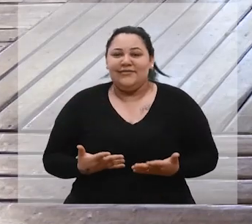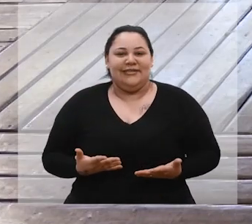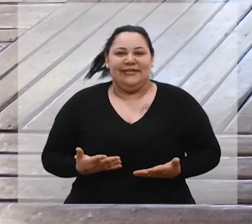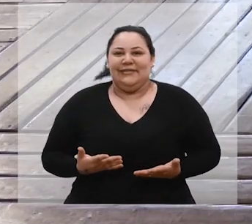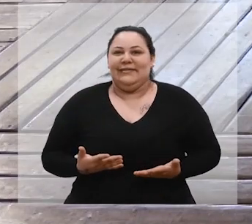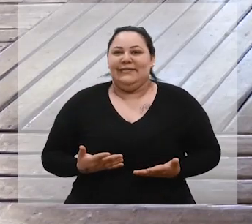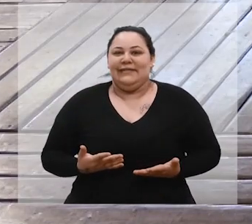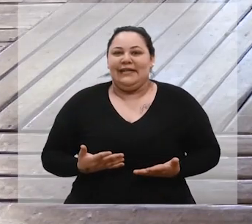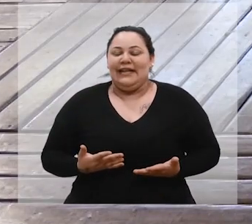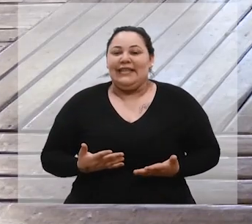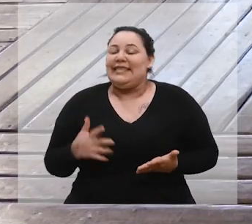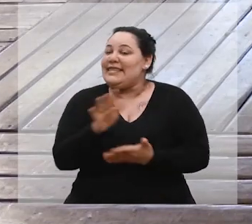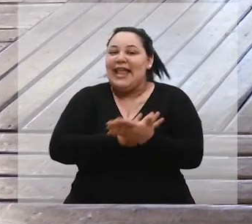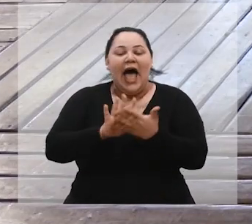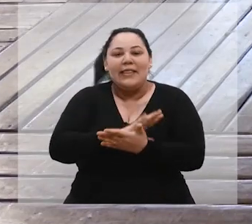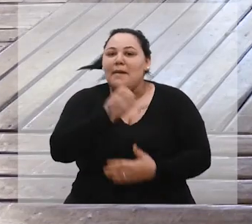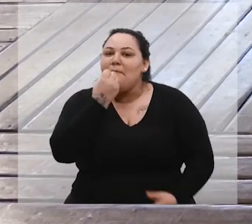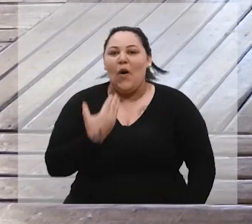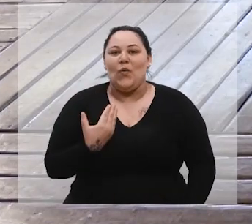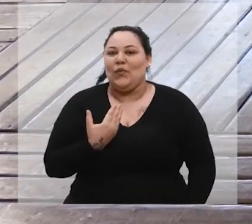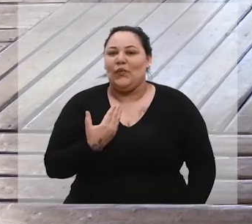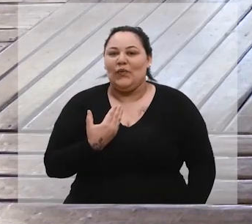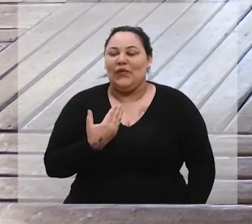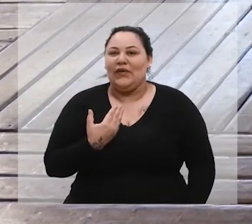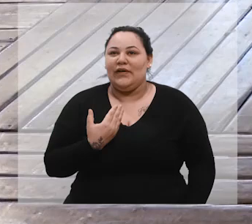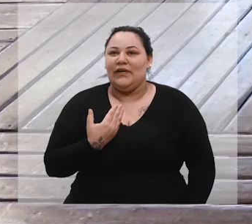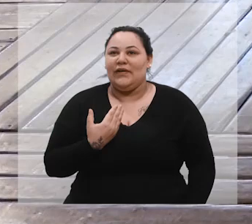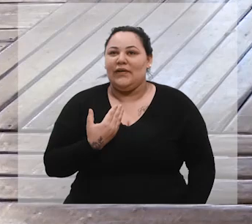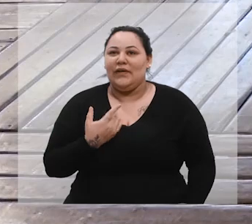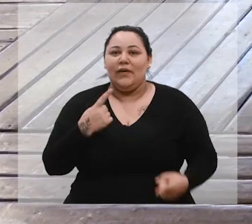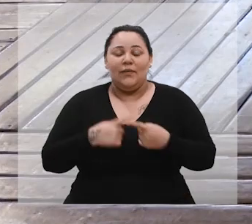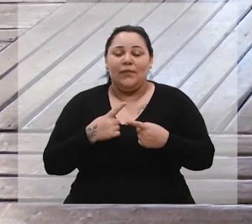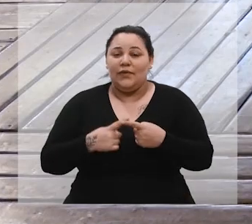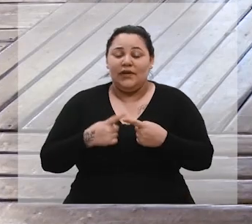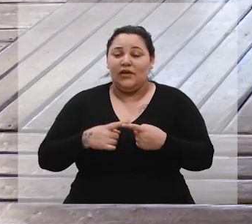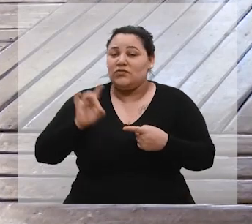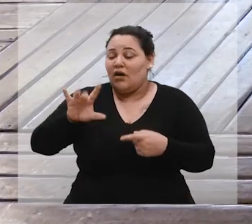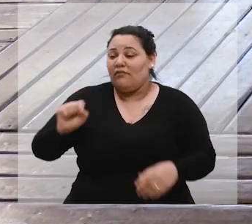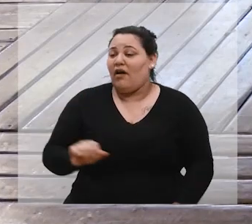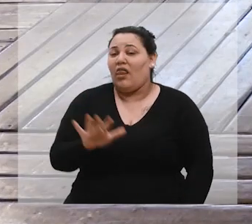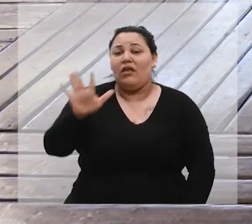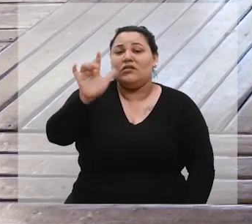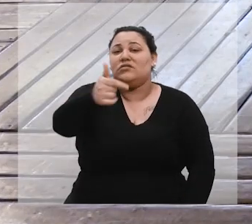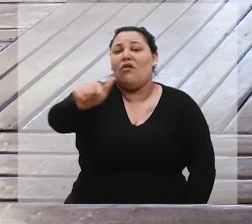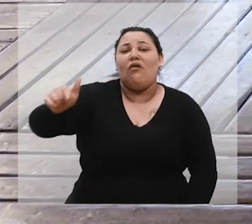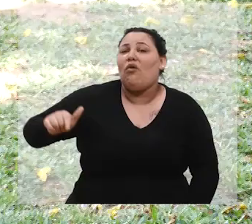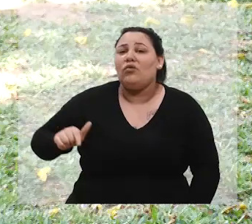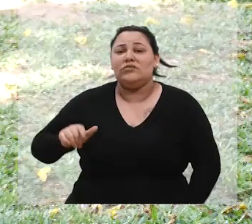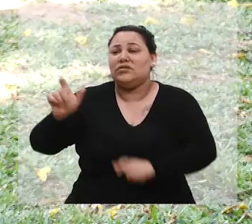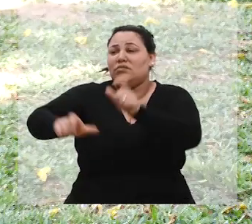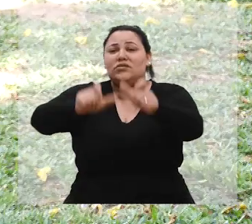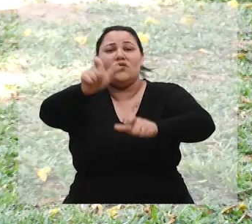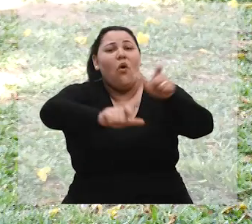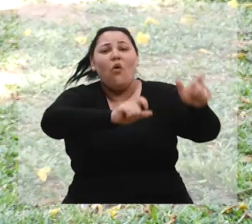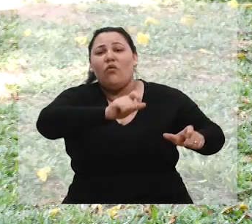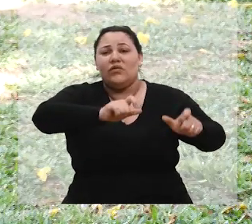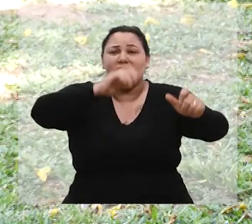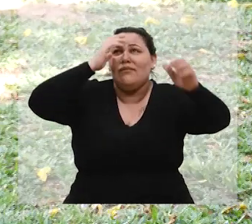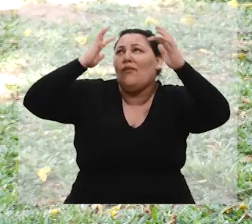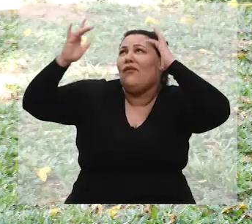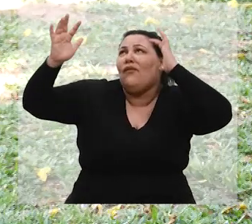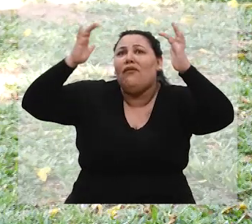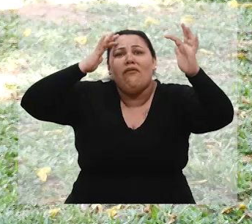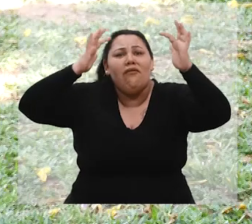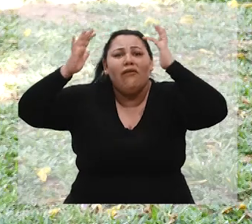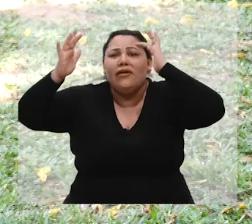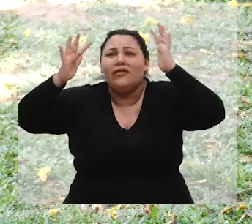sentir inadequado. Ó. Exatamente. Essa inadequação nos leva a enaltecer, a engrandecer ainda mais essa fantasia de